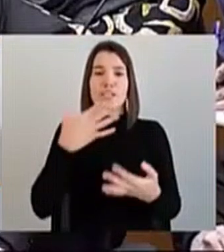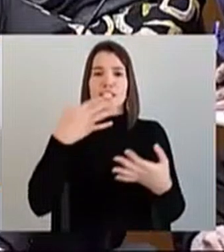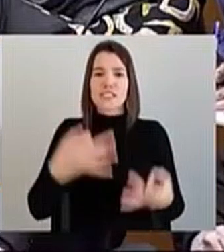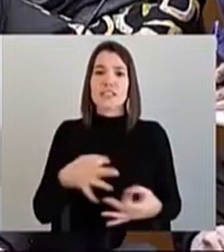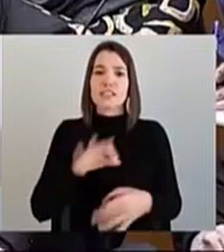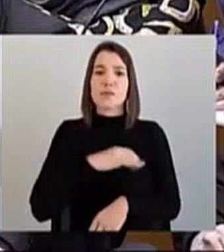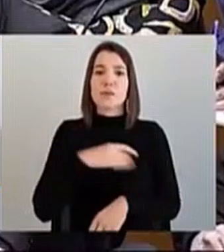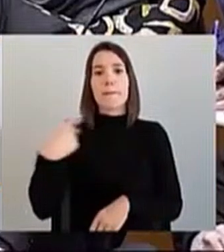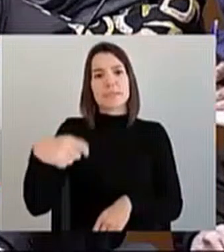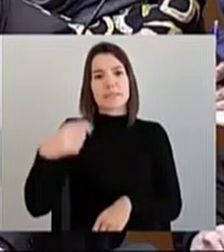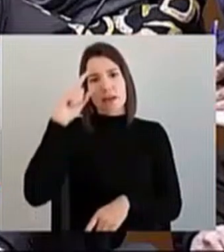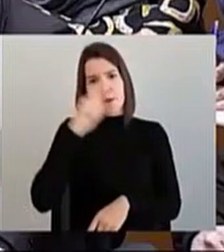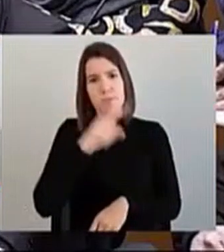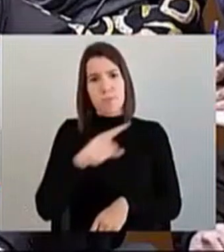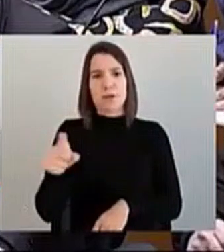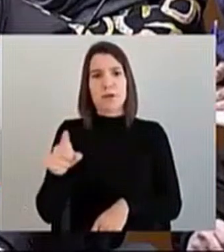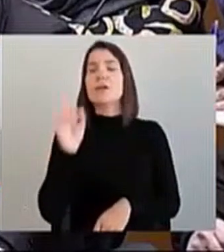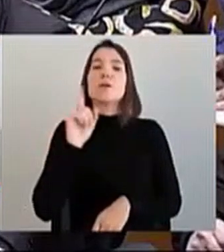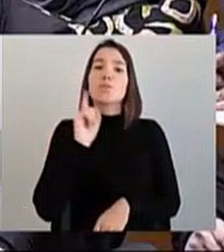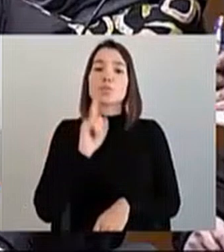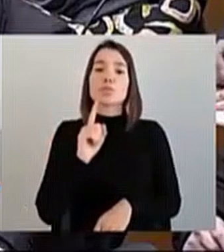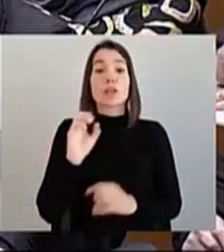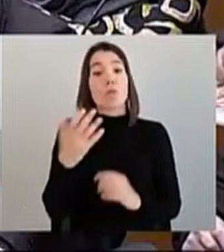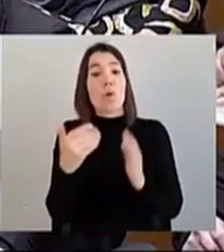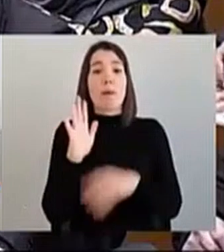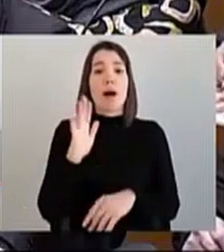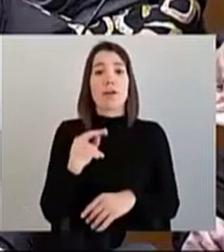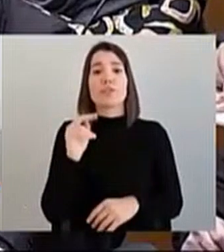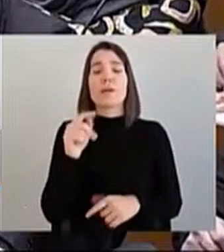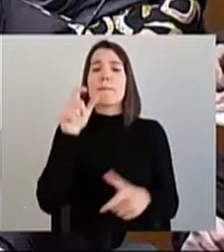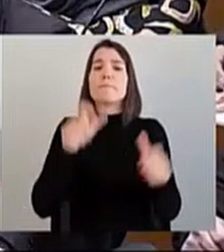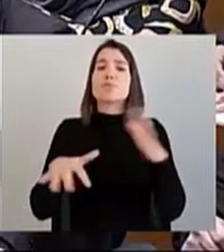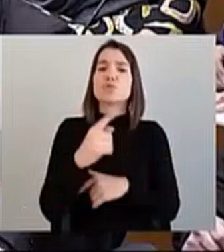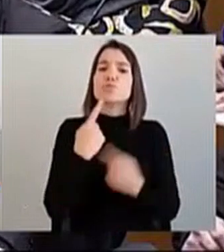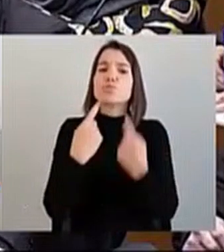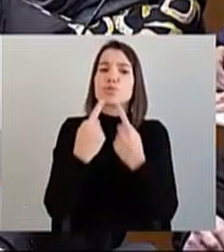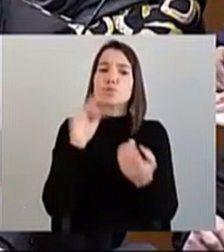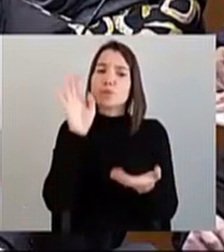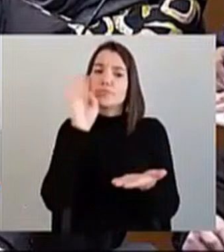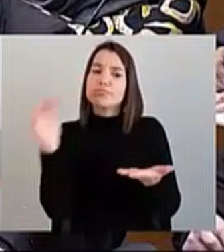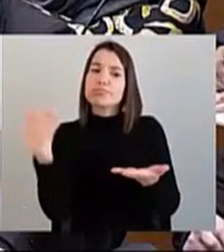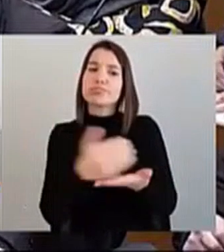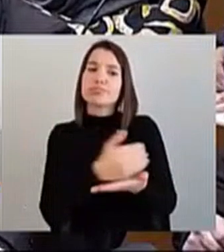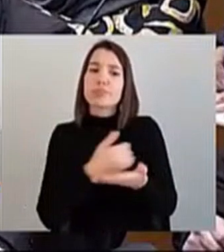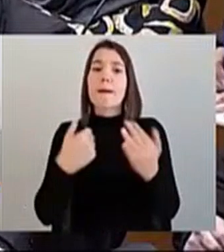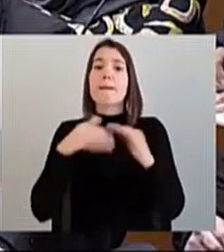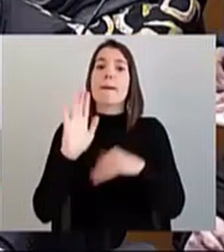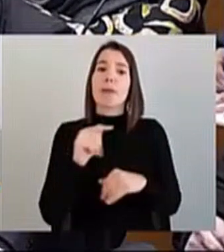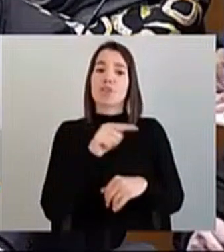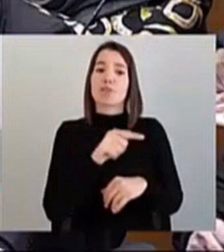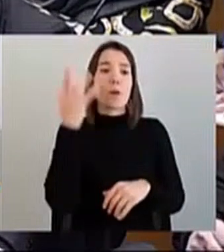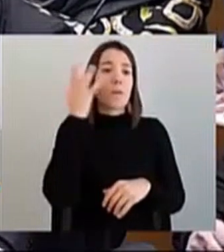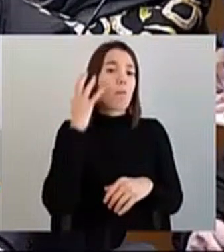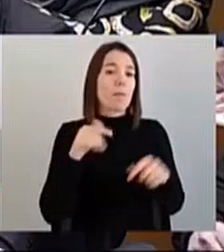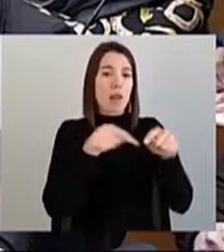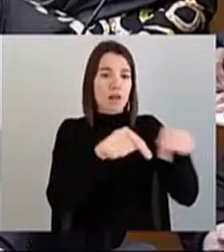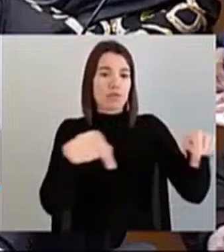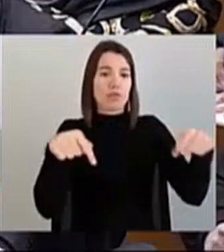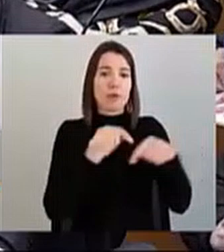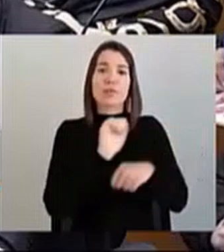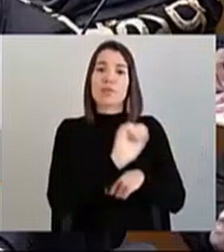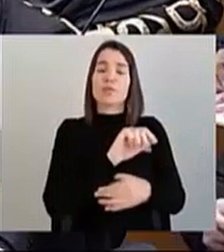Presidente saberá que é tão importante ou mais consultar a população do que a tela do Marquês de Pombal que tem no seu gabinete. Muito obrigado.